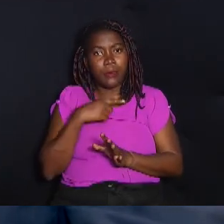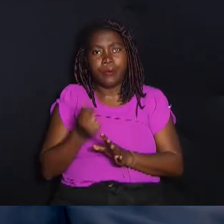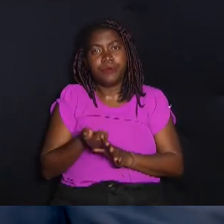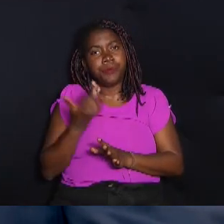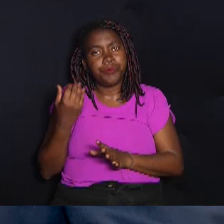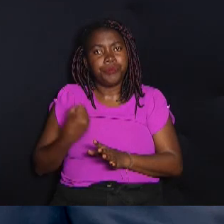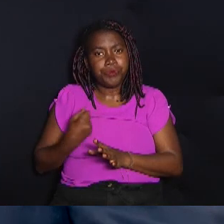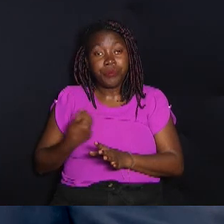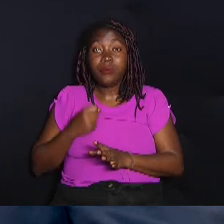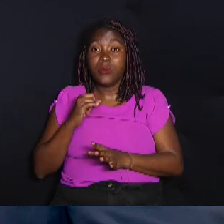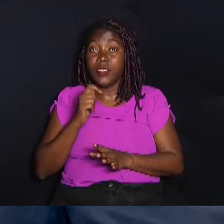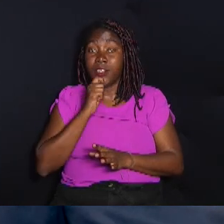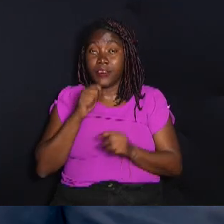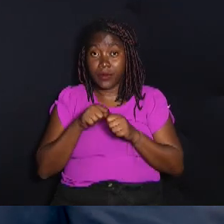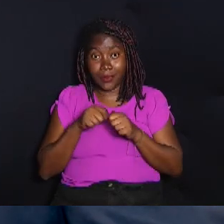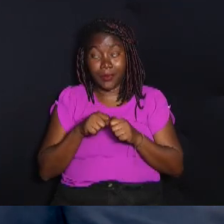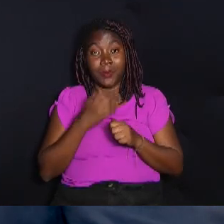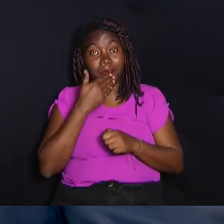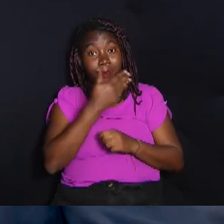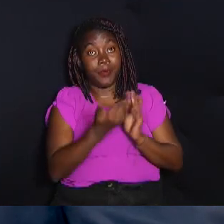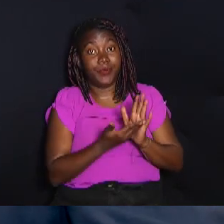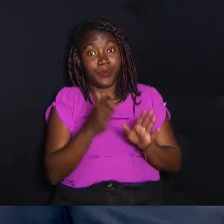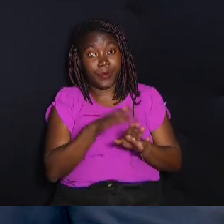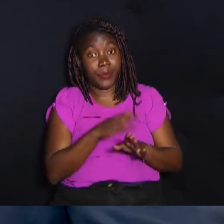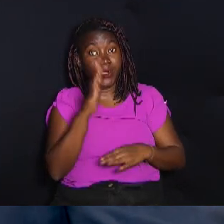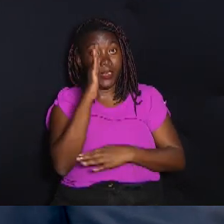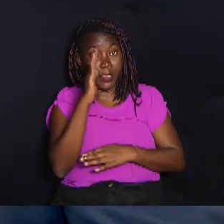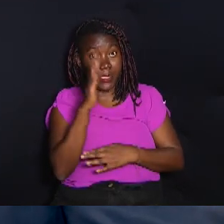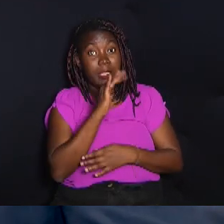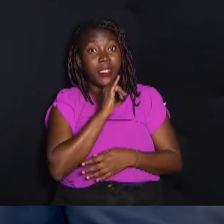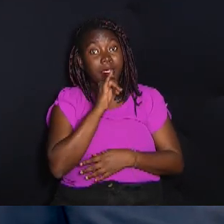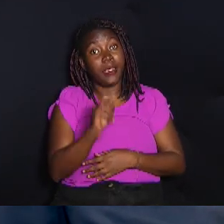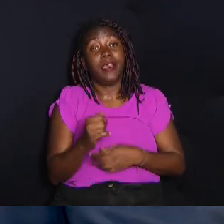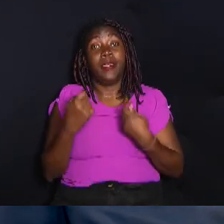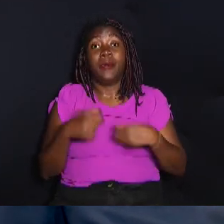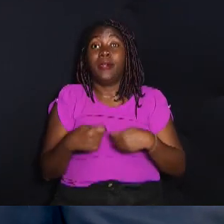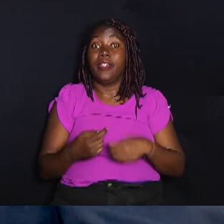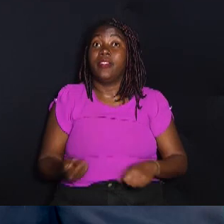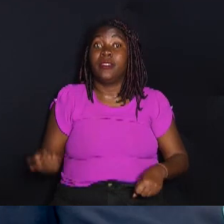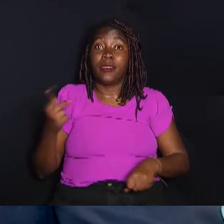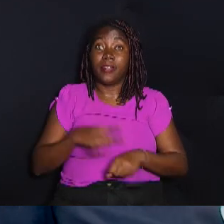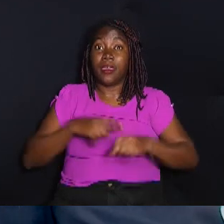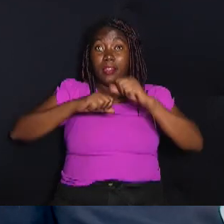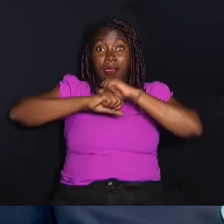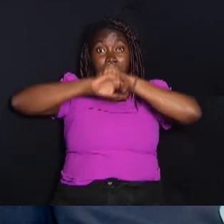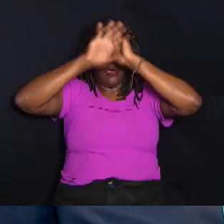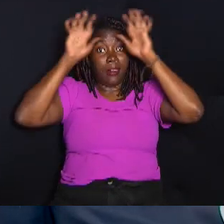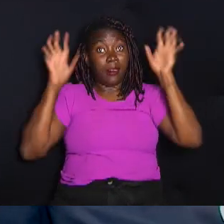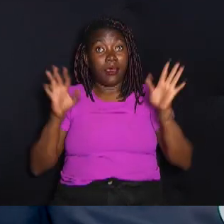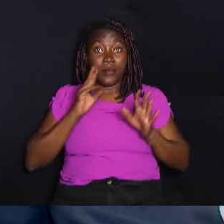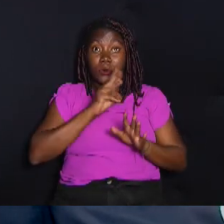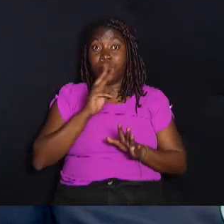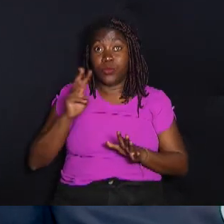e se você fizer um requerimento através da câmara você vai ter a resposta Isso precisa ser automático eh a transparência no